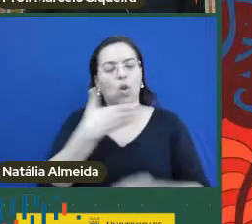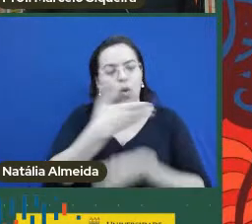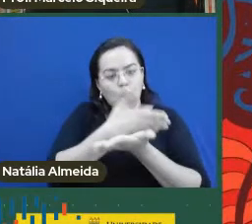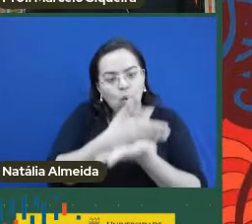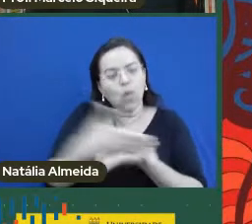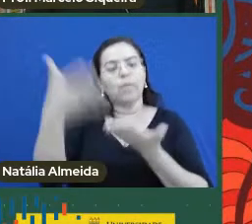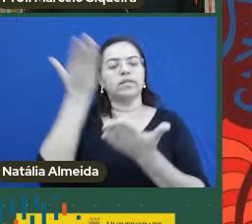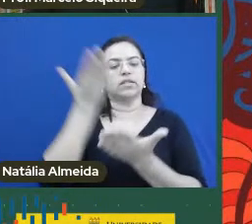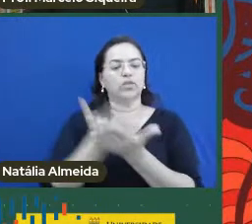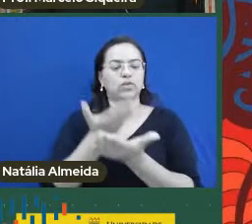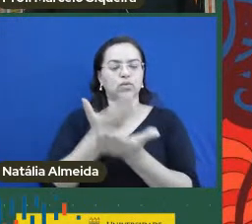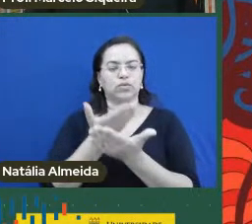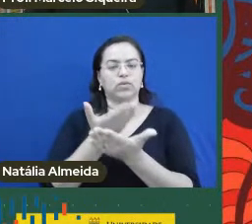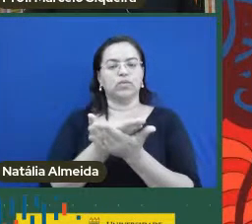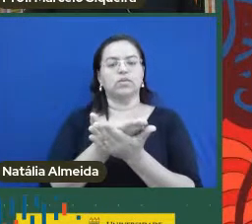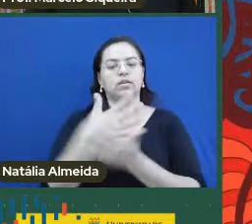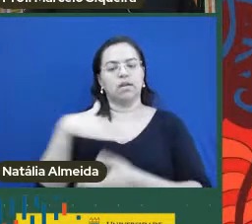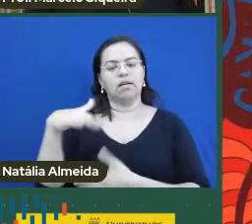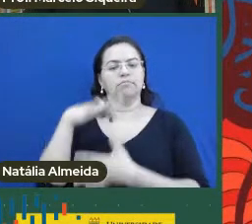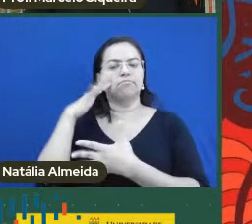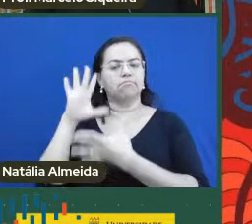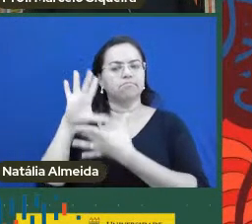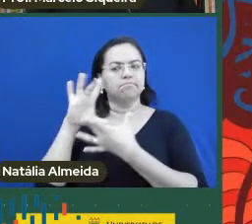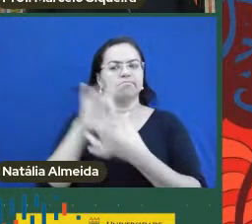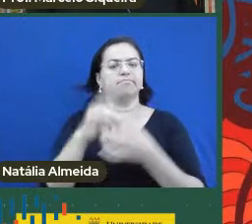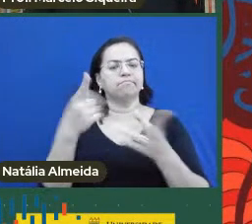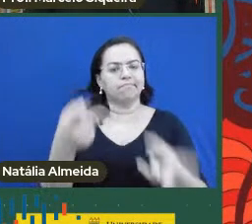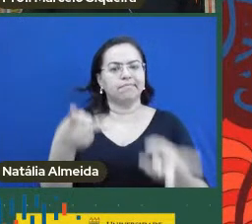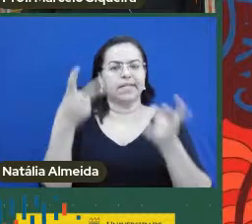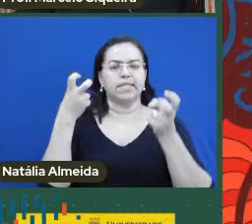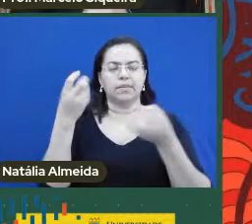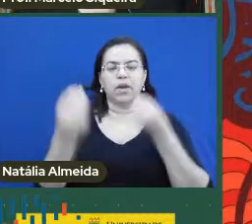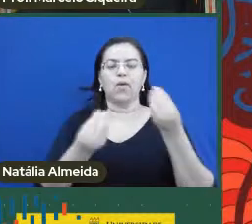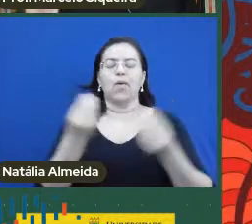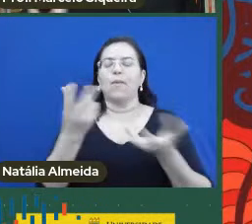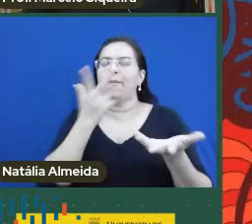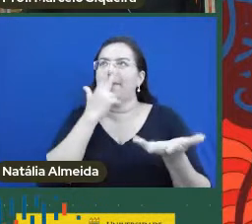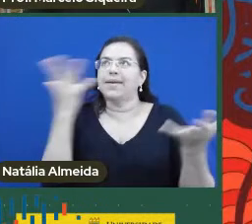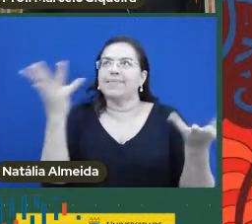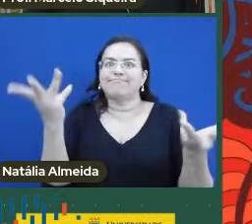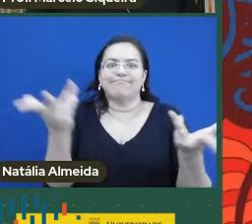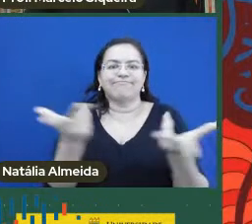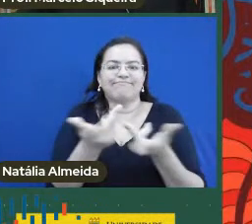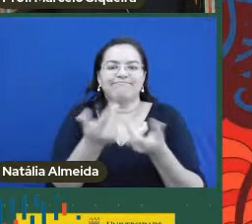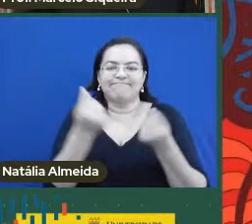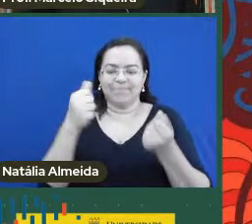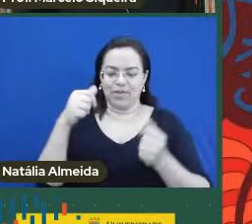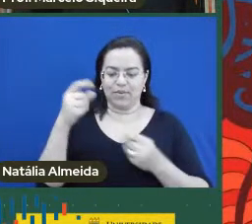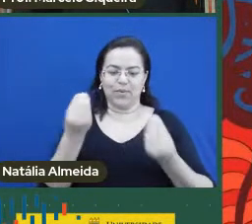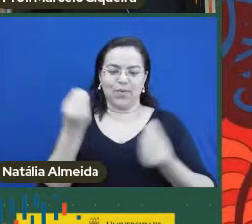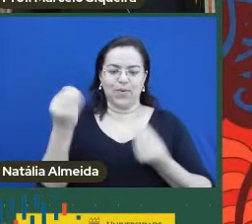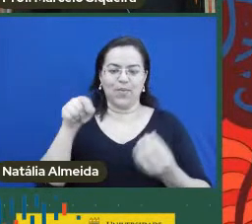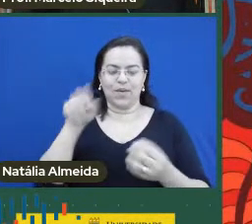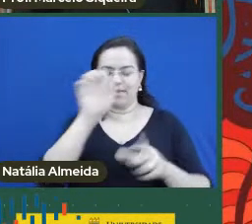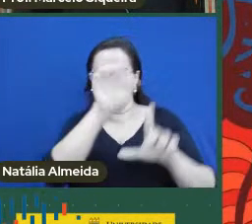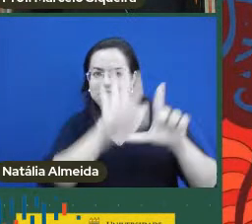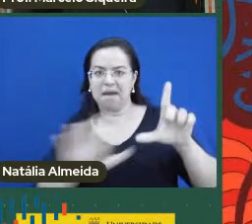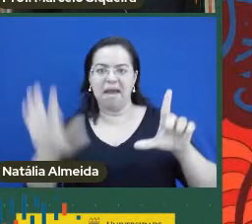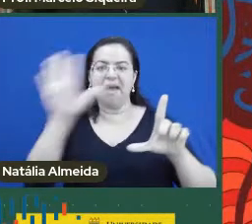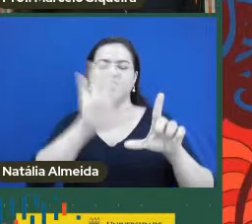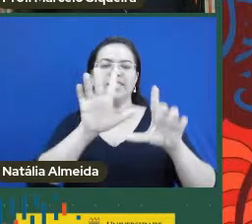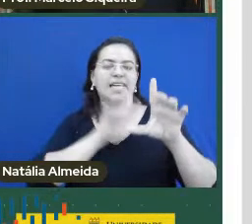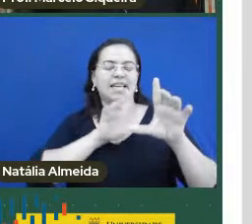estudar mais e perceber mais como é mágica esse universo das imagens. Bem,